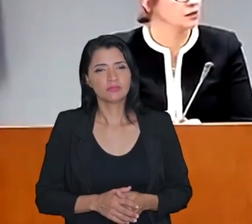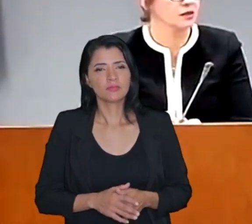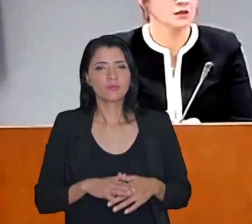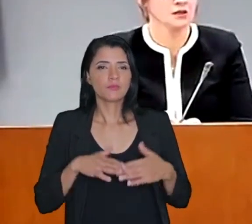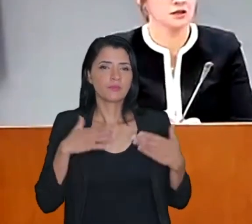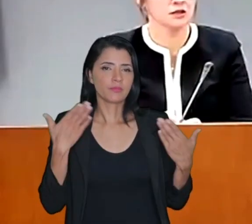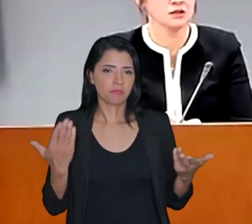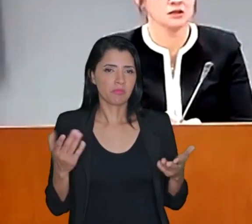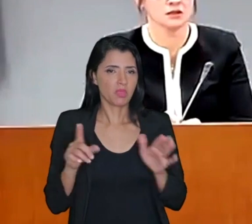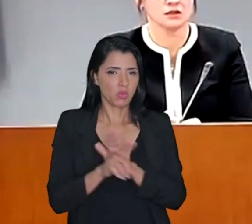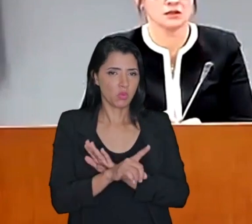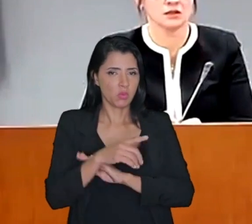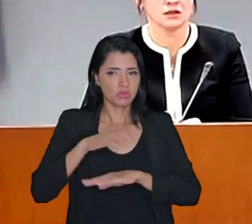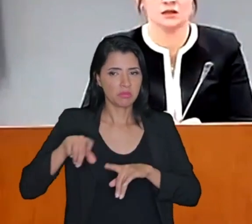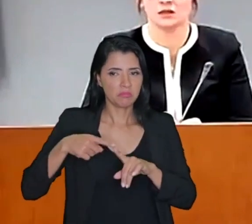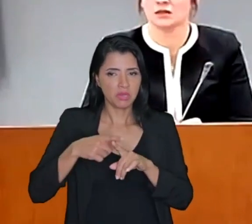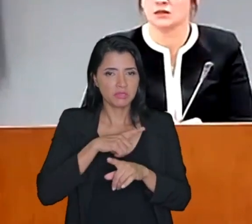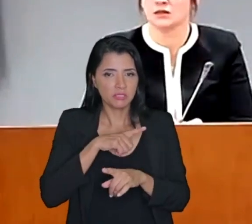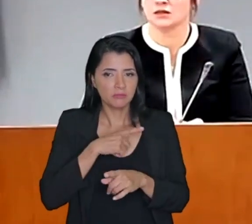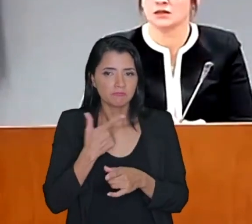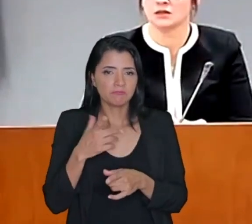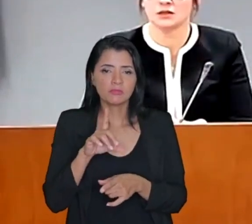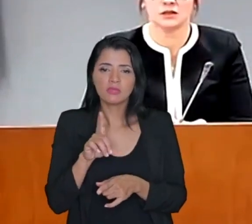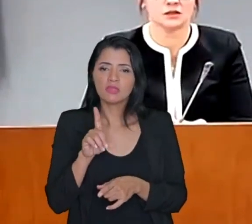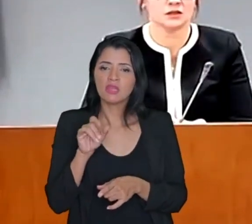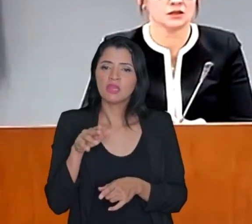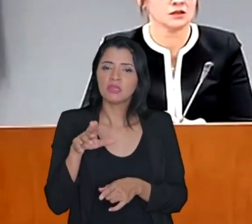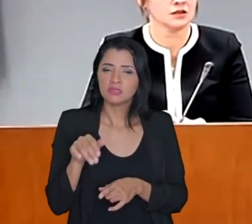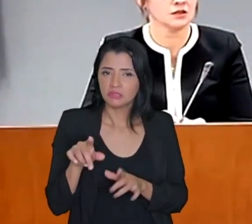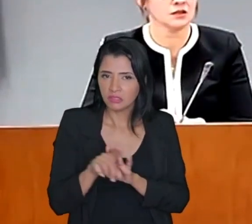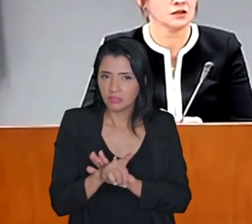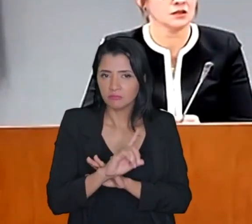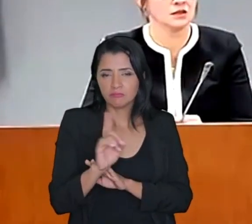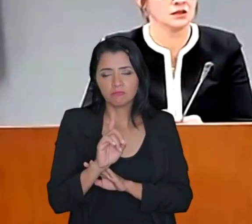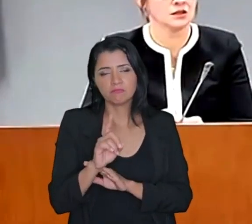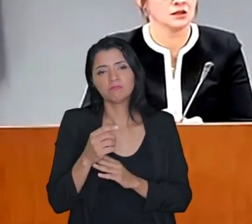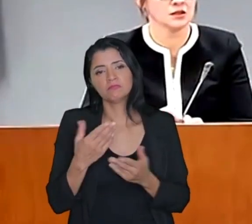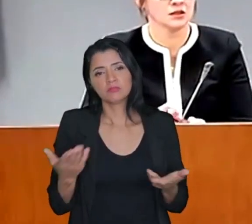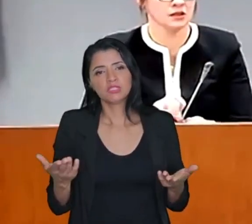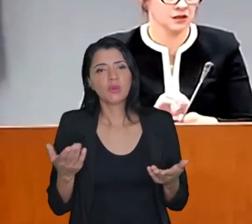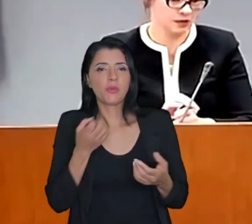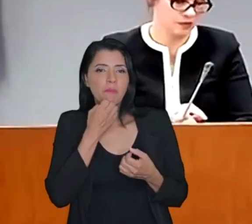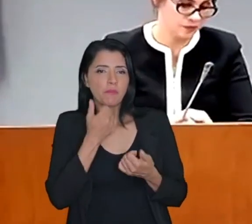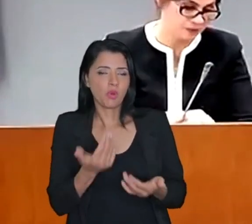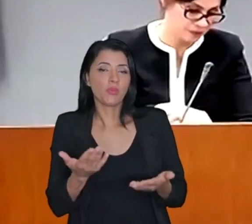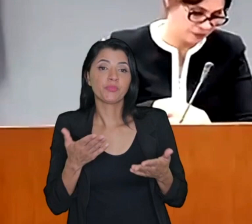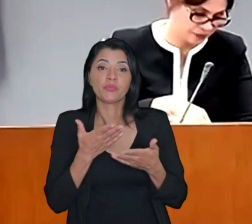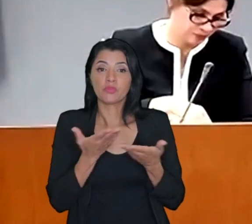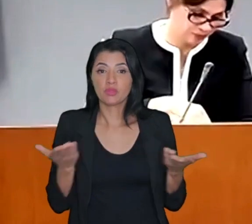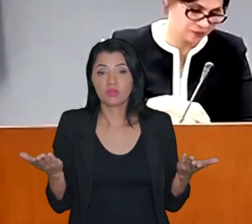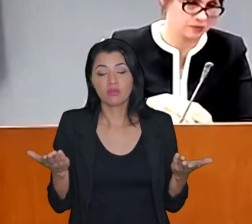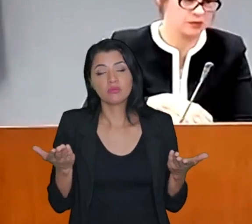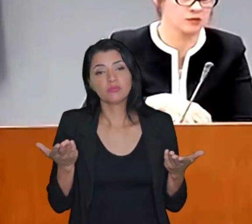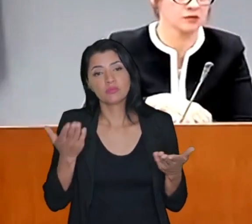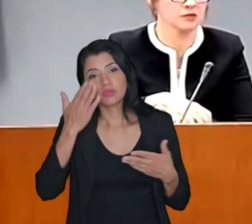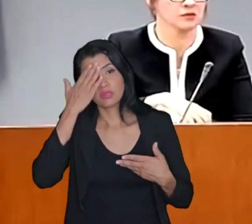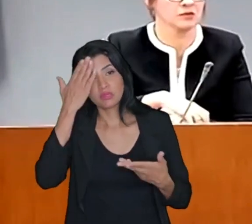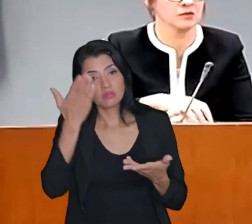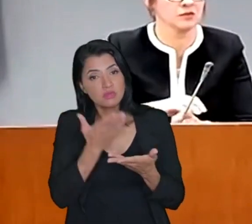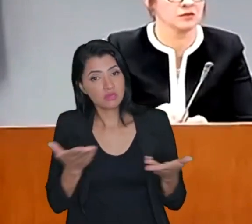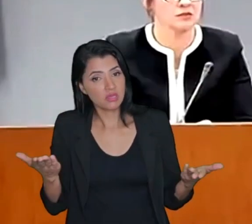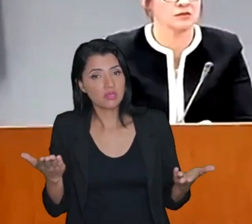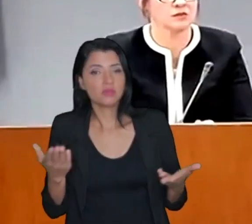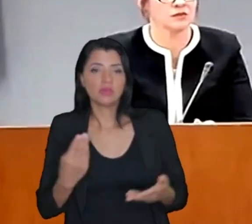Bom, alguma pergunta a mais, Mariana? Algo mais? Não. Então, tá bom. Bom, gente, então